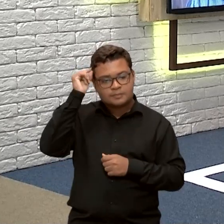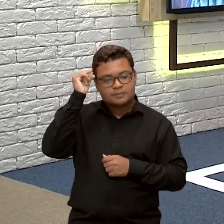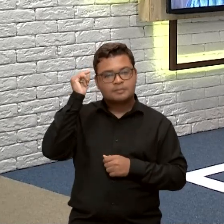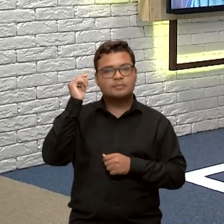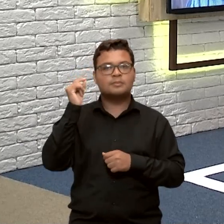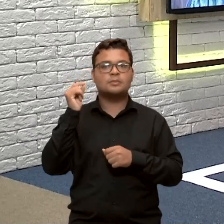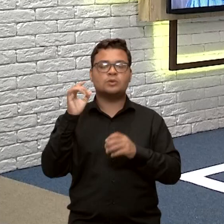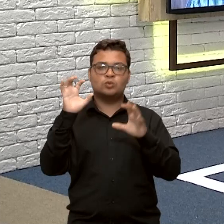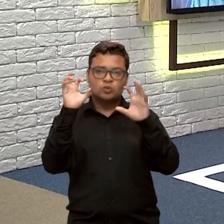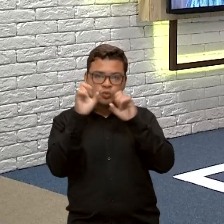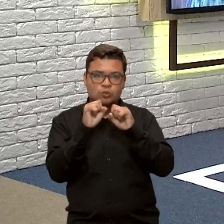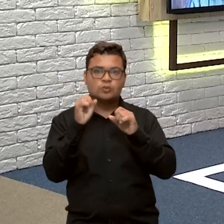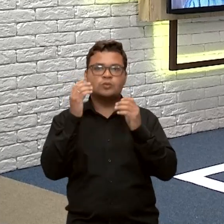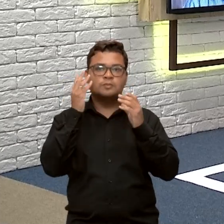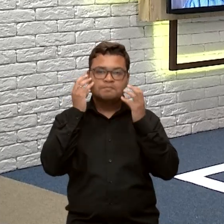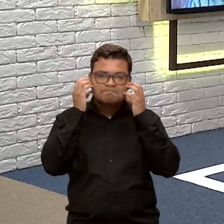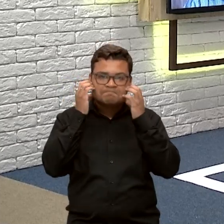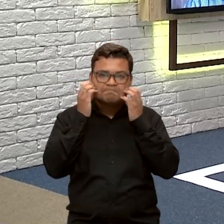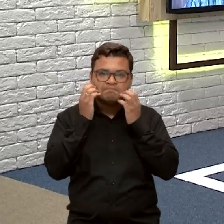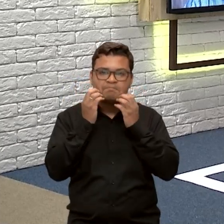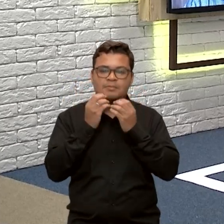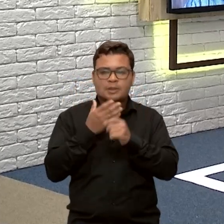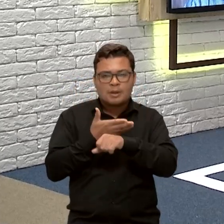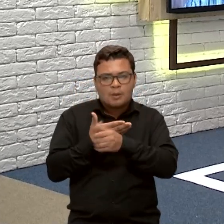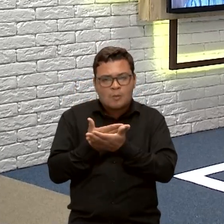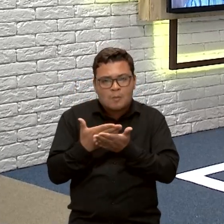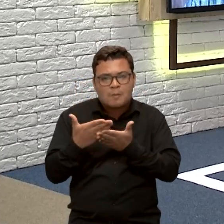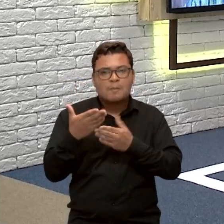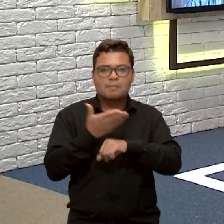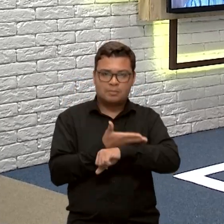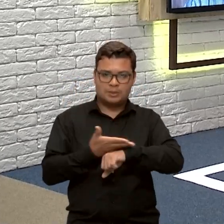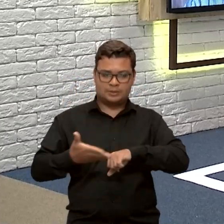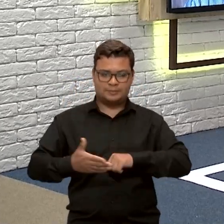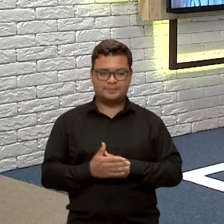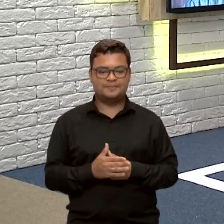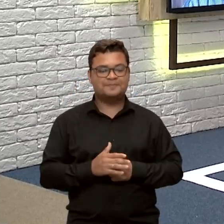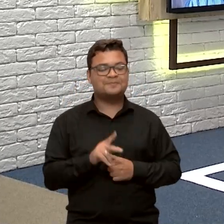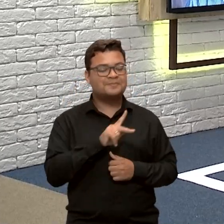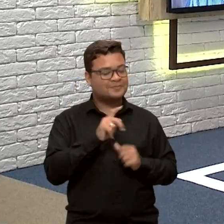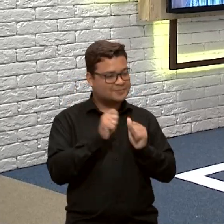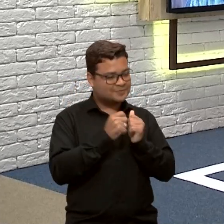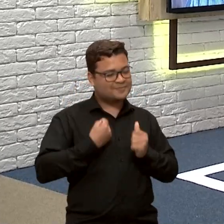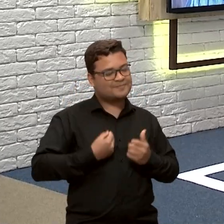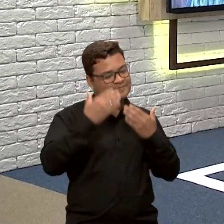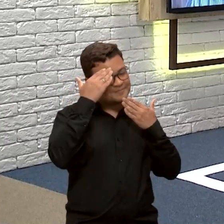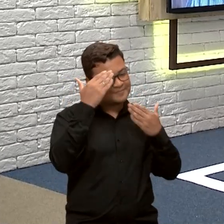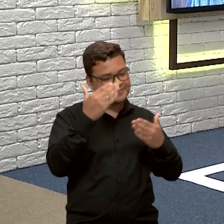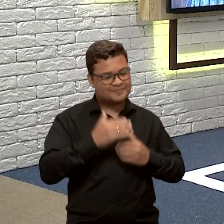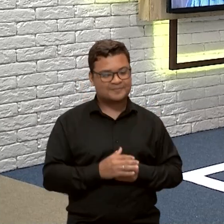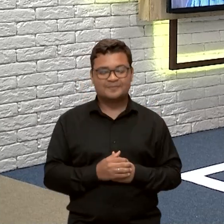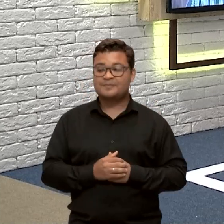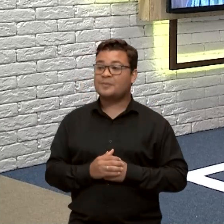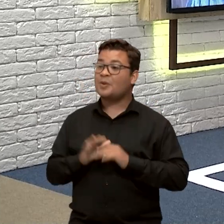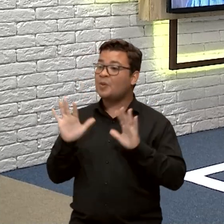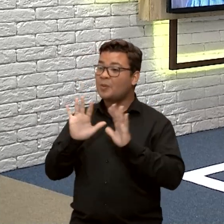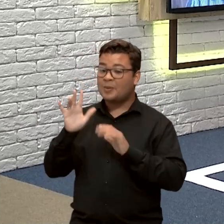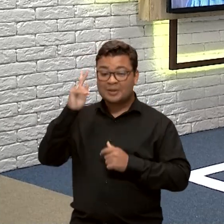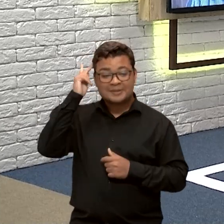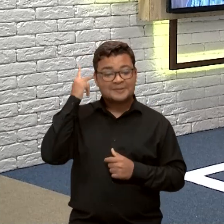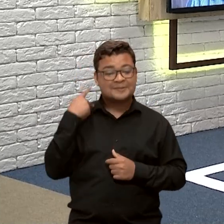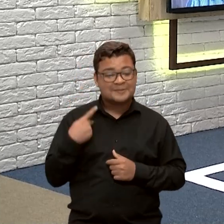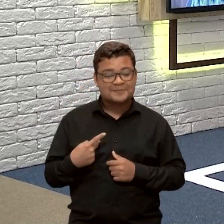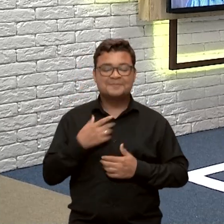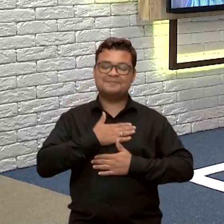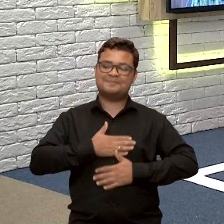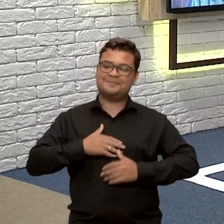com João Bosco Siqueira, professor do Instituto de Patologia Tropical e Saúde Pública da UFG. Ele se descreve como um homem branco,